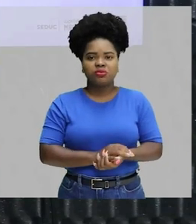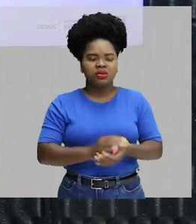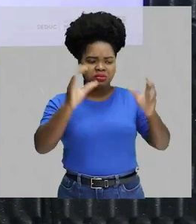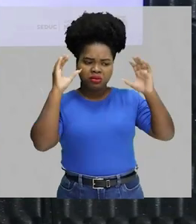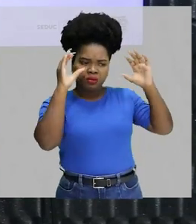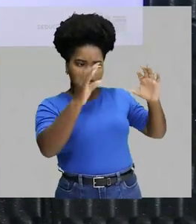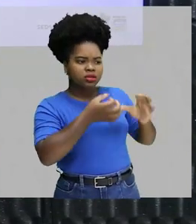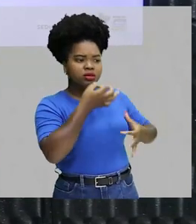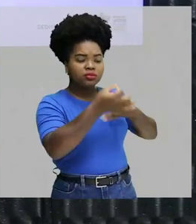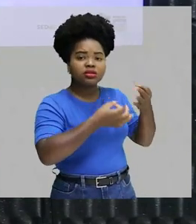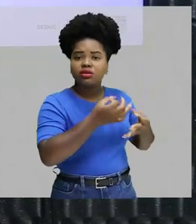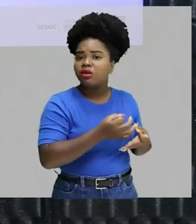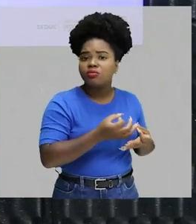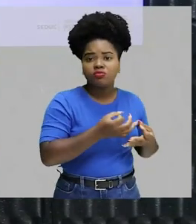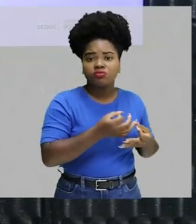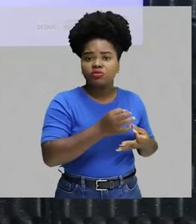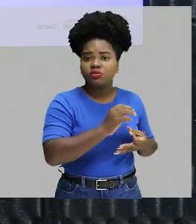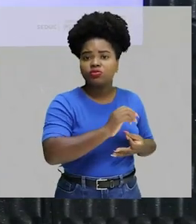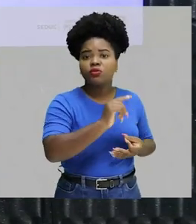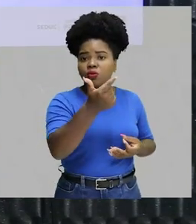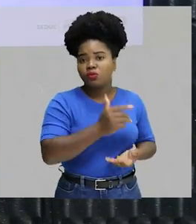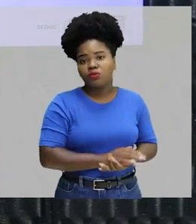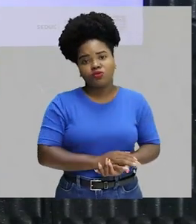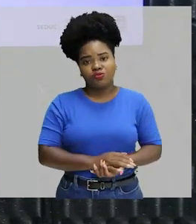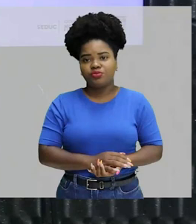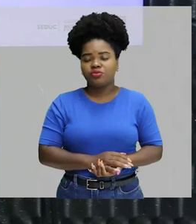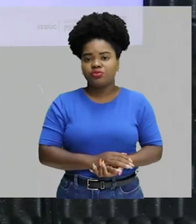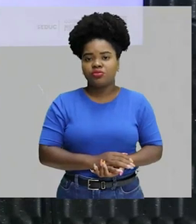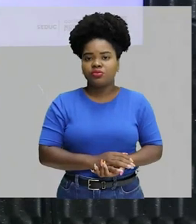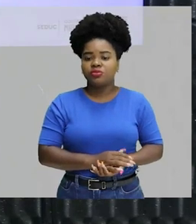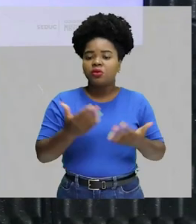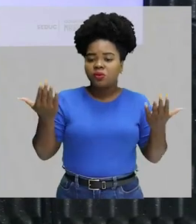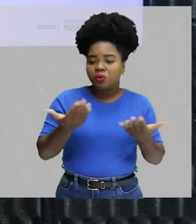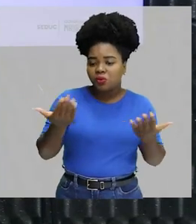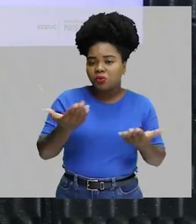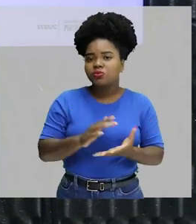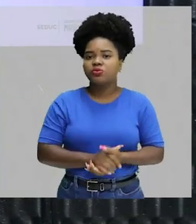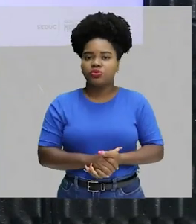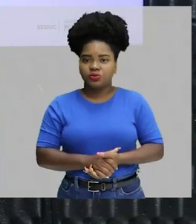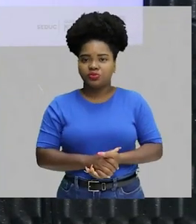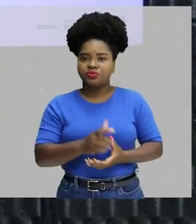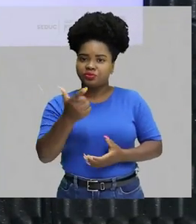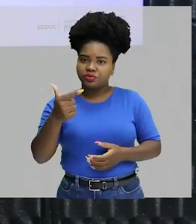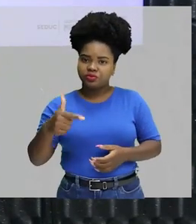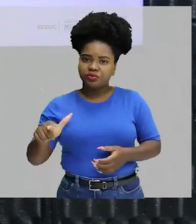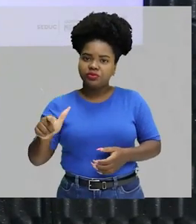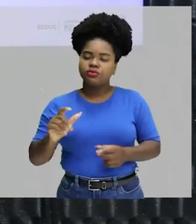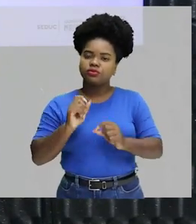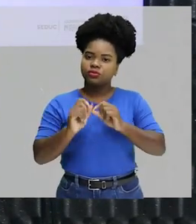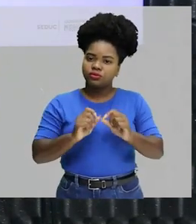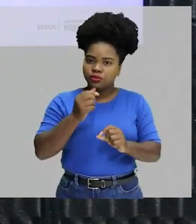opinião do outro nós estamos estamos vendo isso de uma forma tão triste atualmente hoje nós vamos continuar